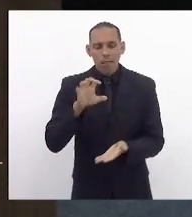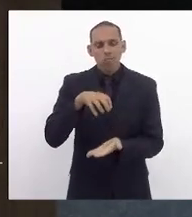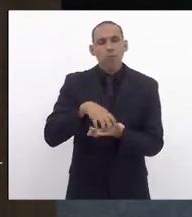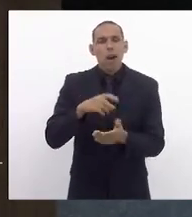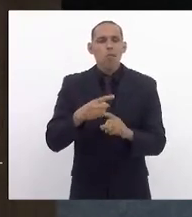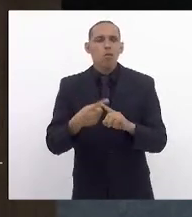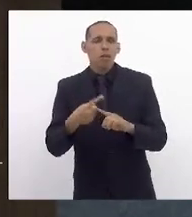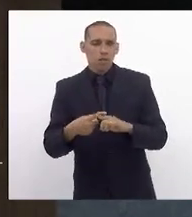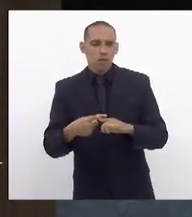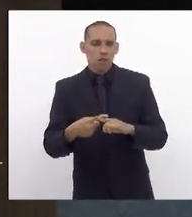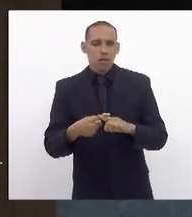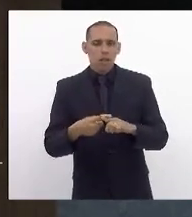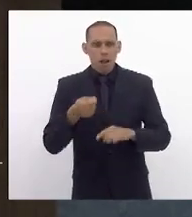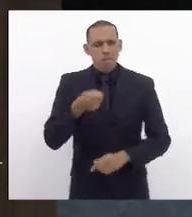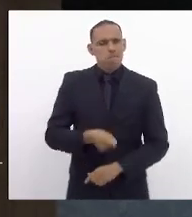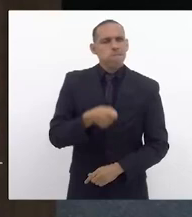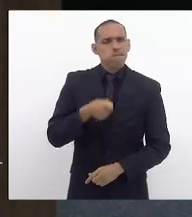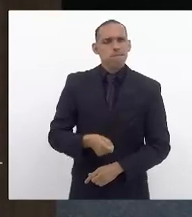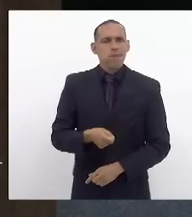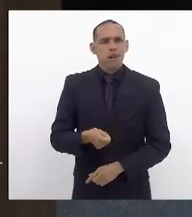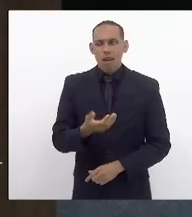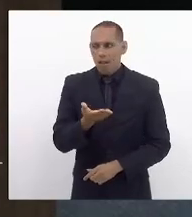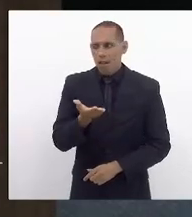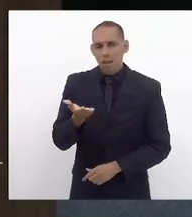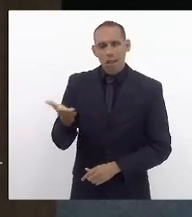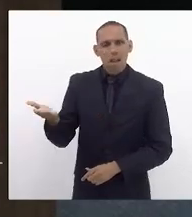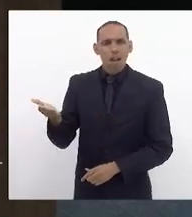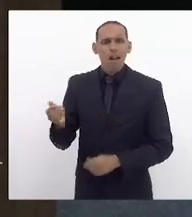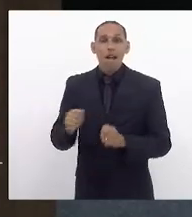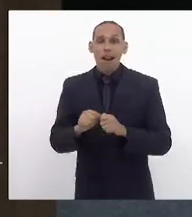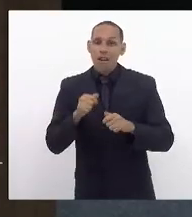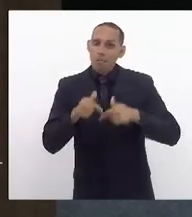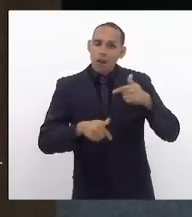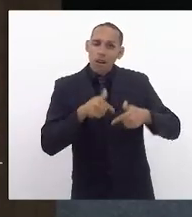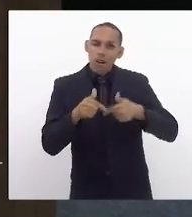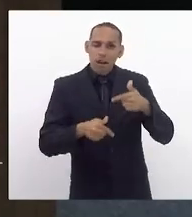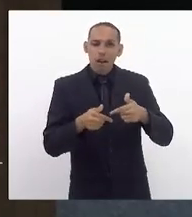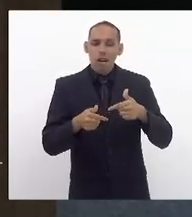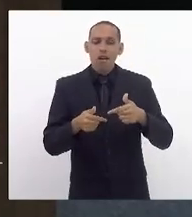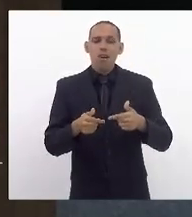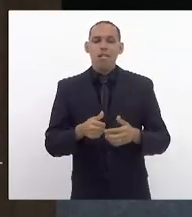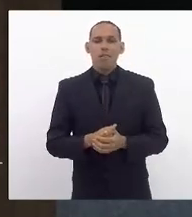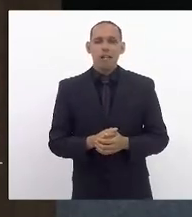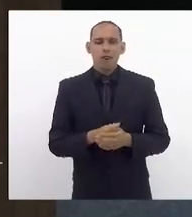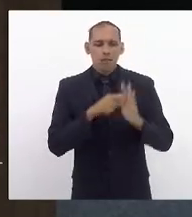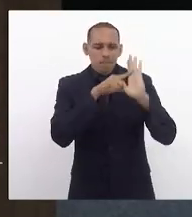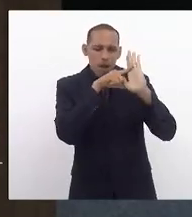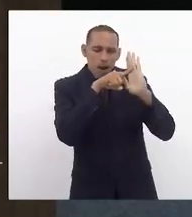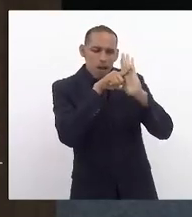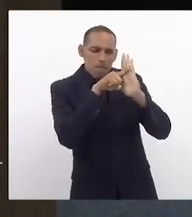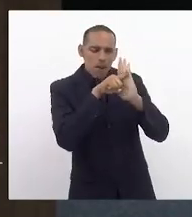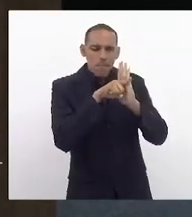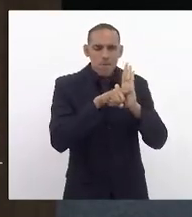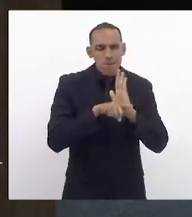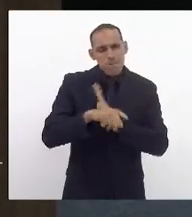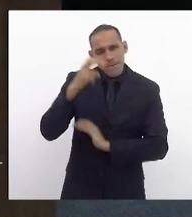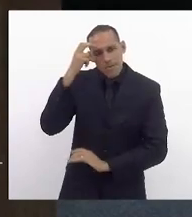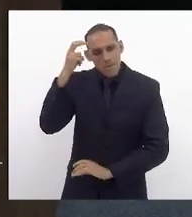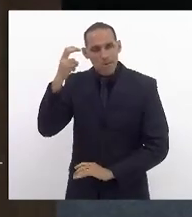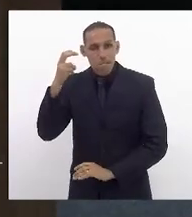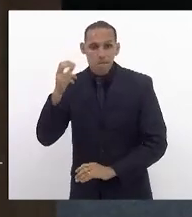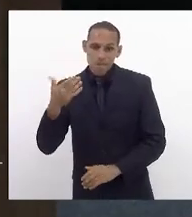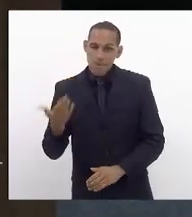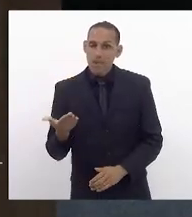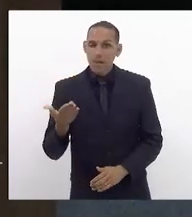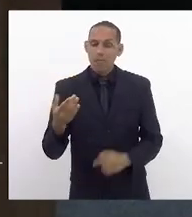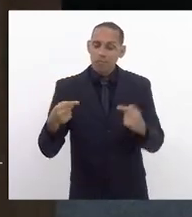tem a obrigatoriedade de fazer um serviço de investimento, de investigação e inteligência. Então, nesse